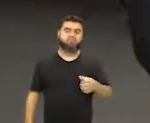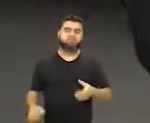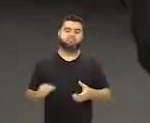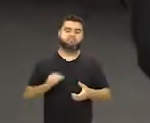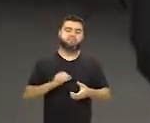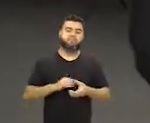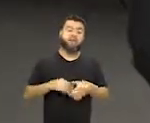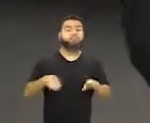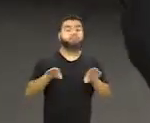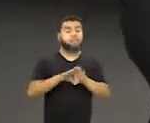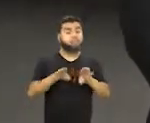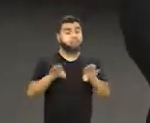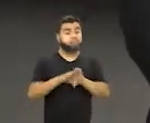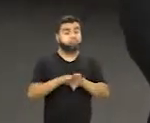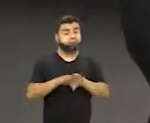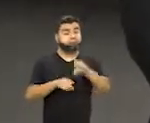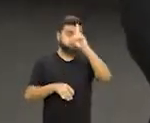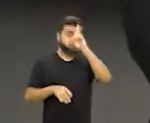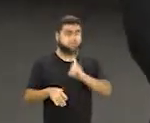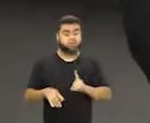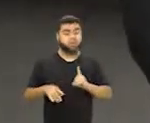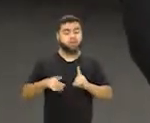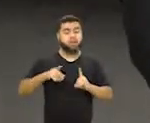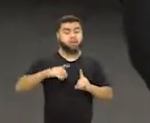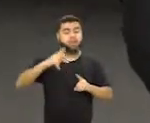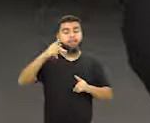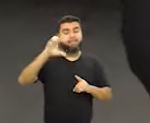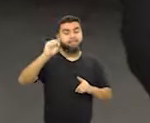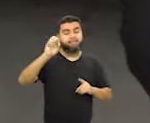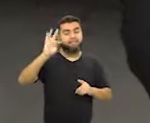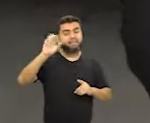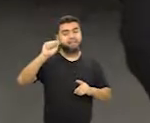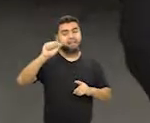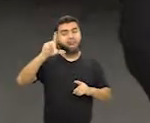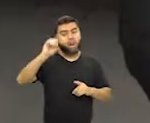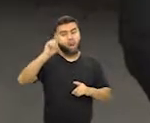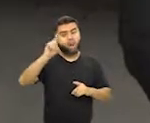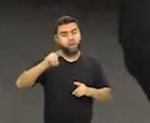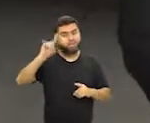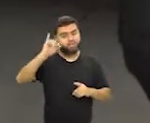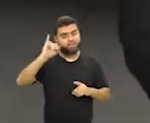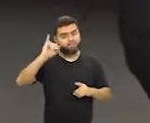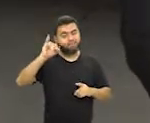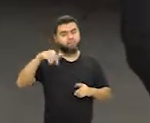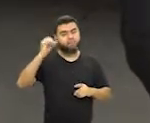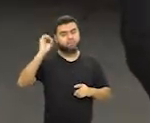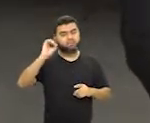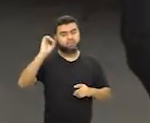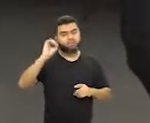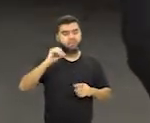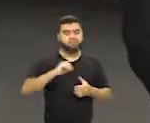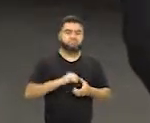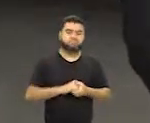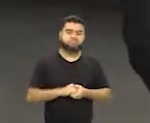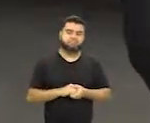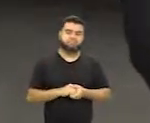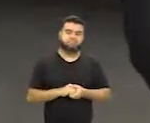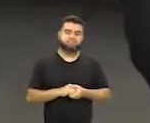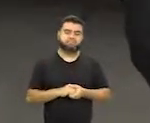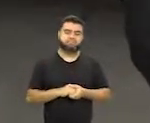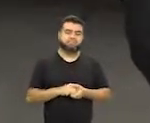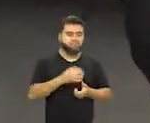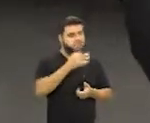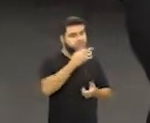com Deficiência de Osasco e também diretora técnica da Pestalozzi Osasco. Fala para a gente sobre